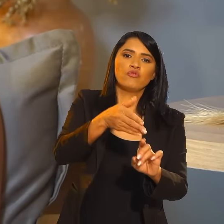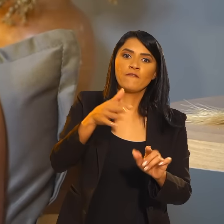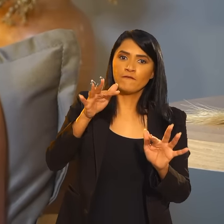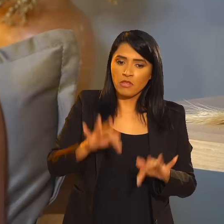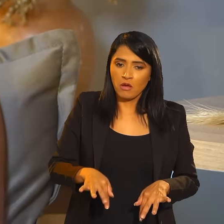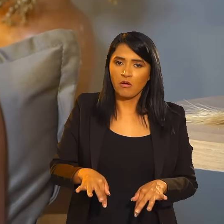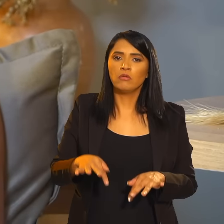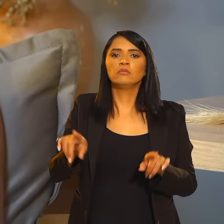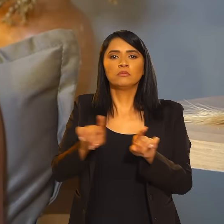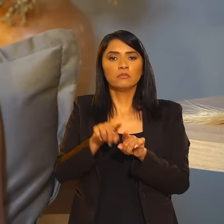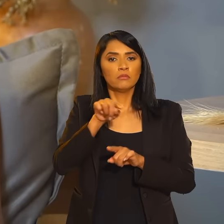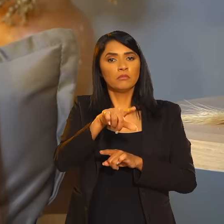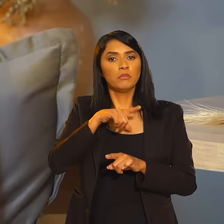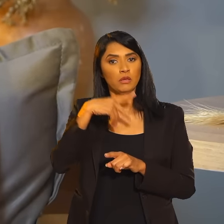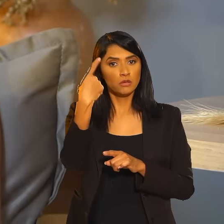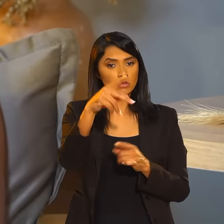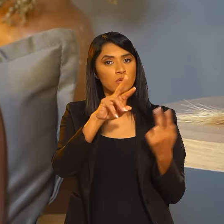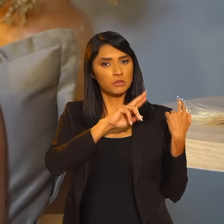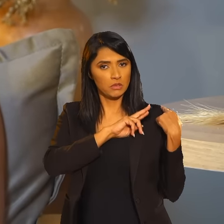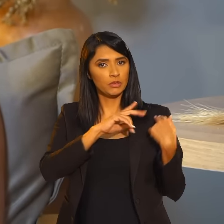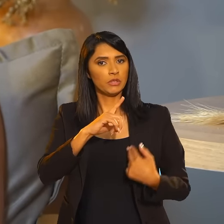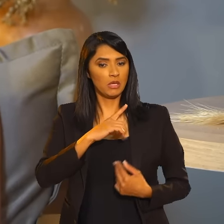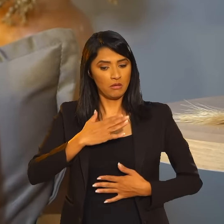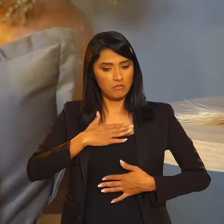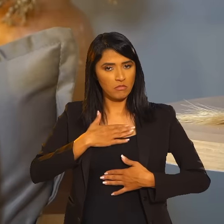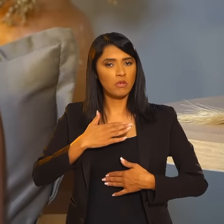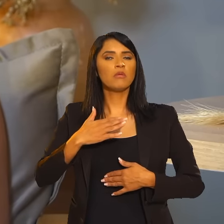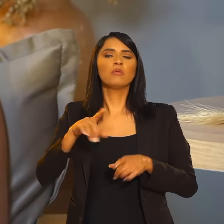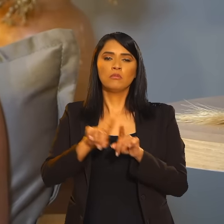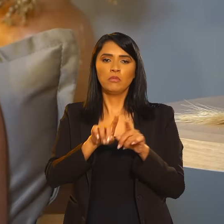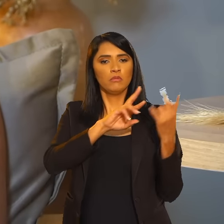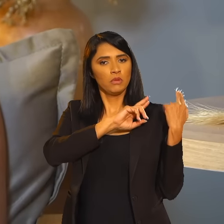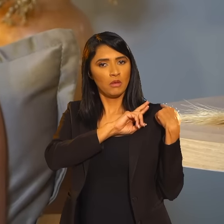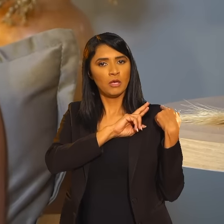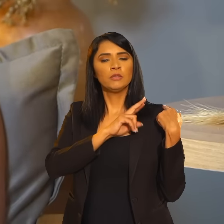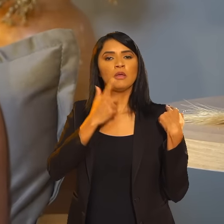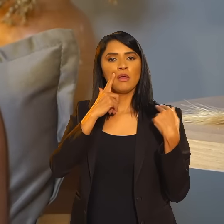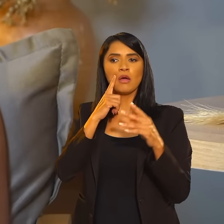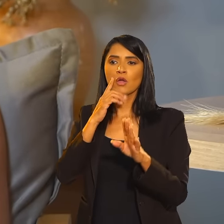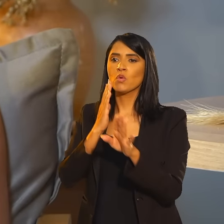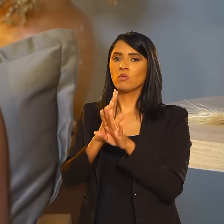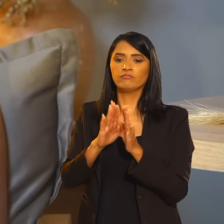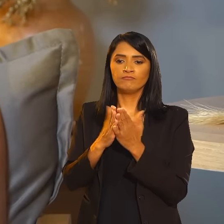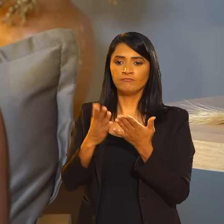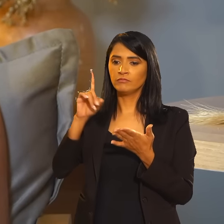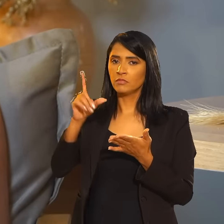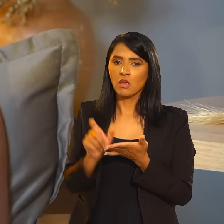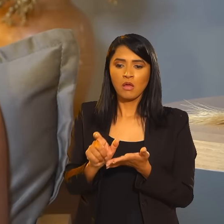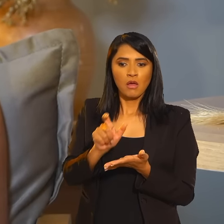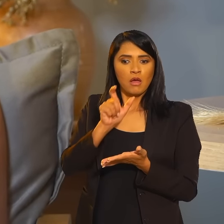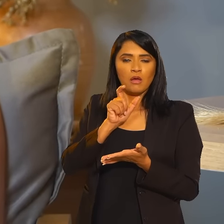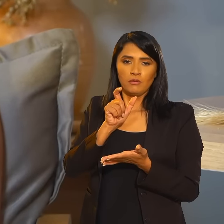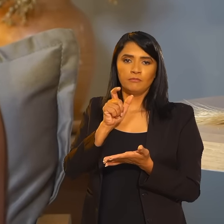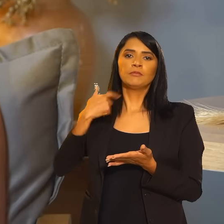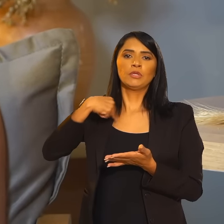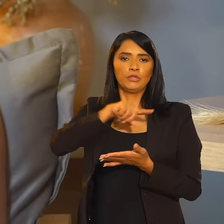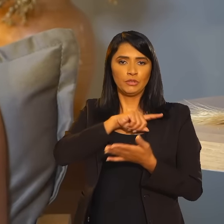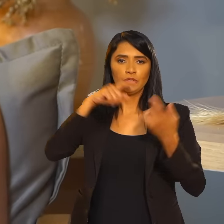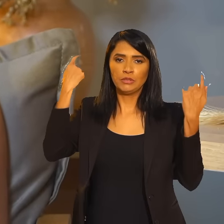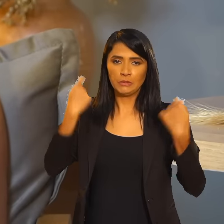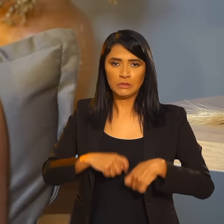final. E aqui também entra a sua responsabilidade, a minha responsabilidade ao entrar em contato com a palavra de Deus. E a